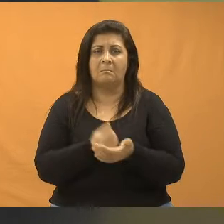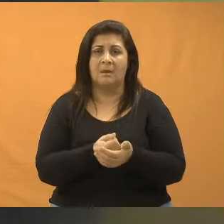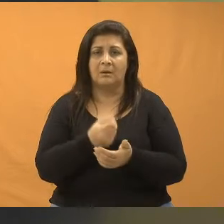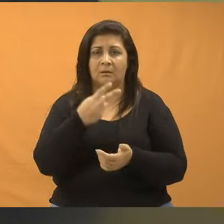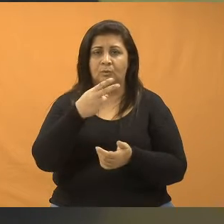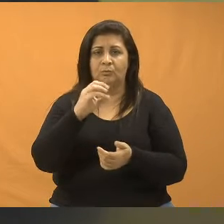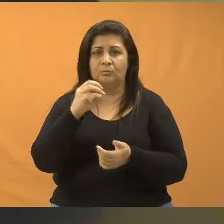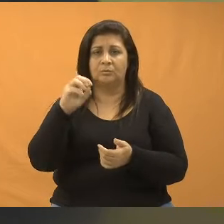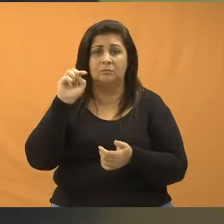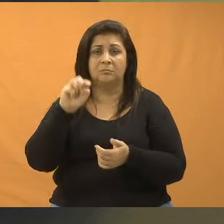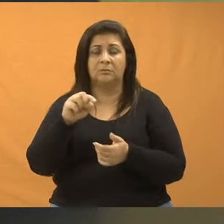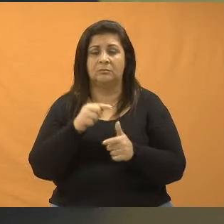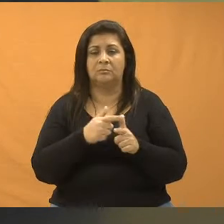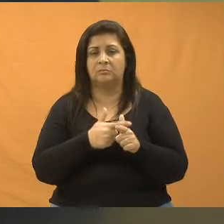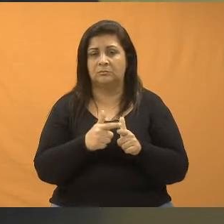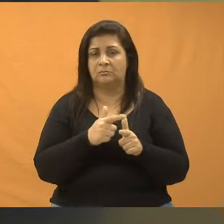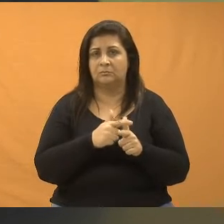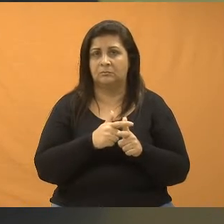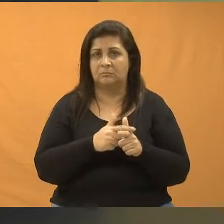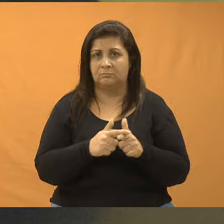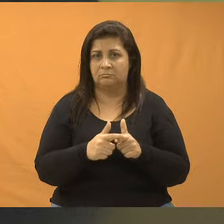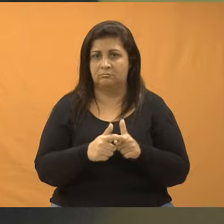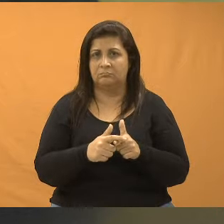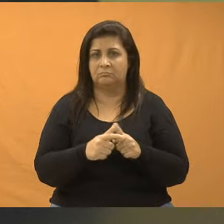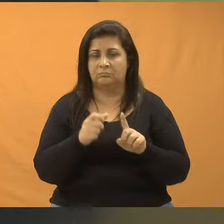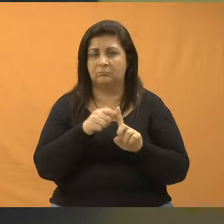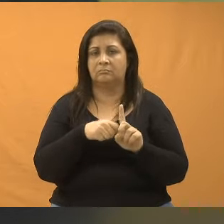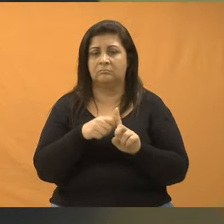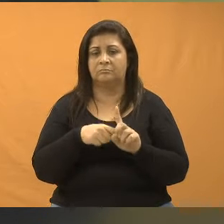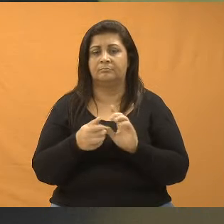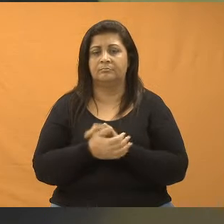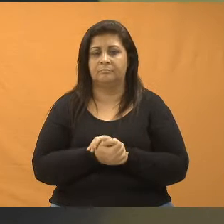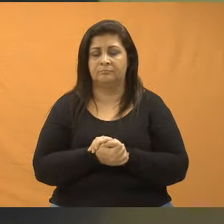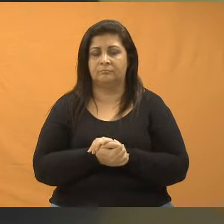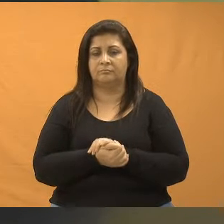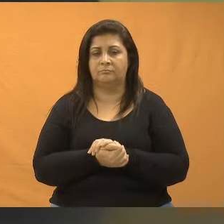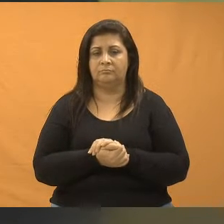feito há 3 anos atrás. Então,